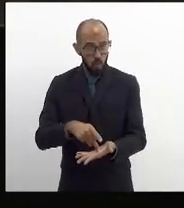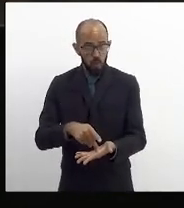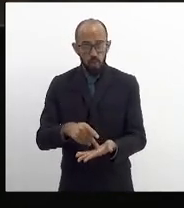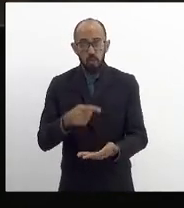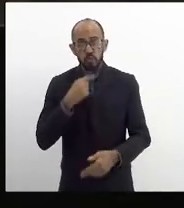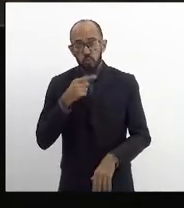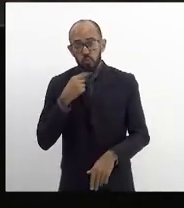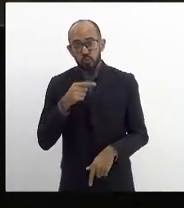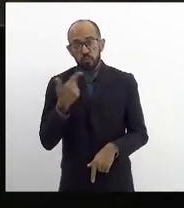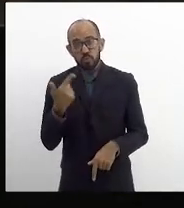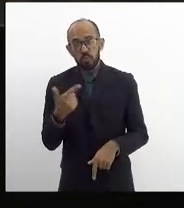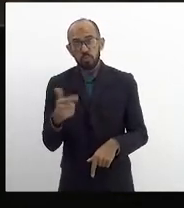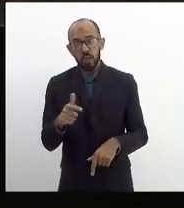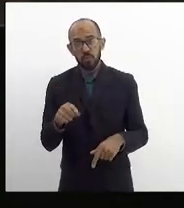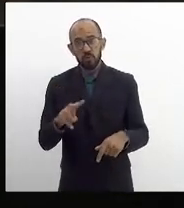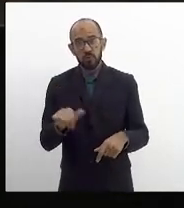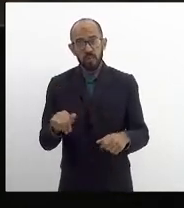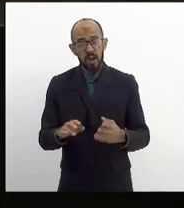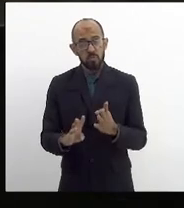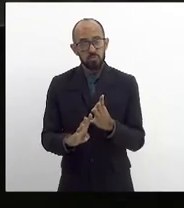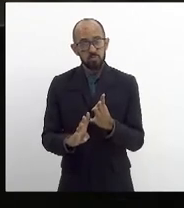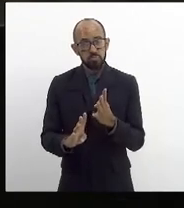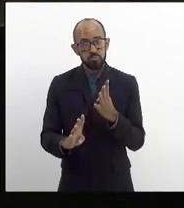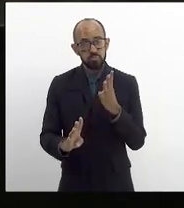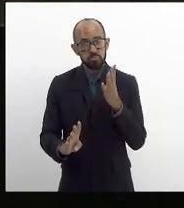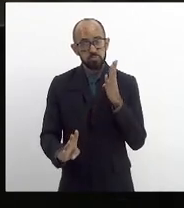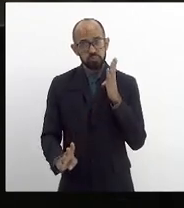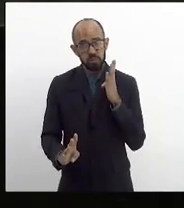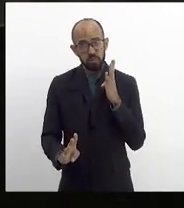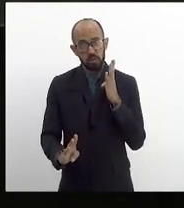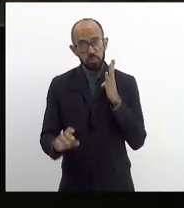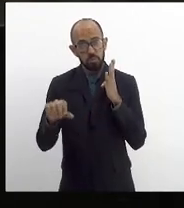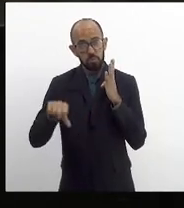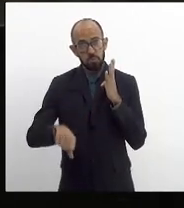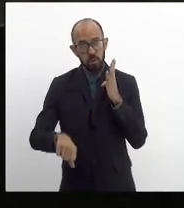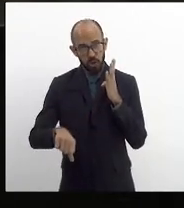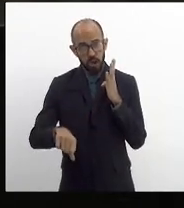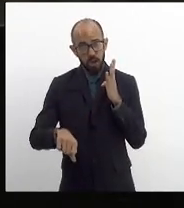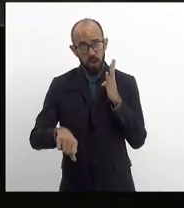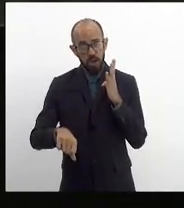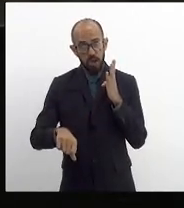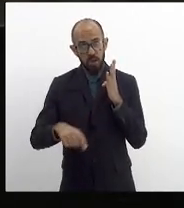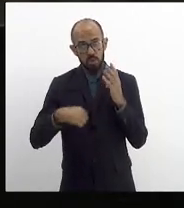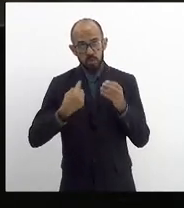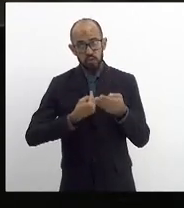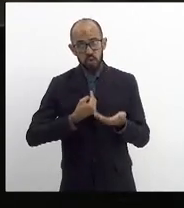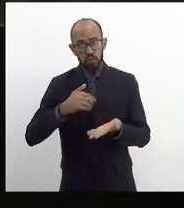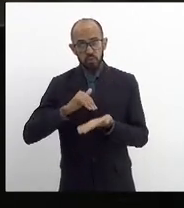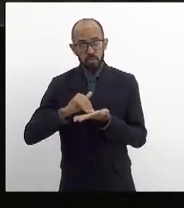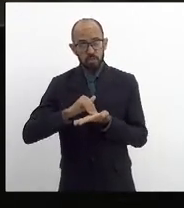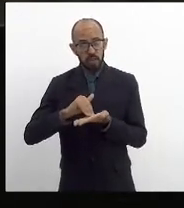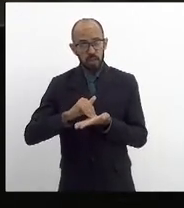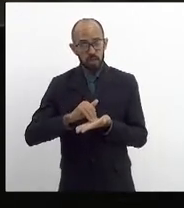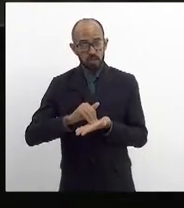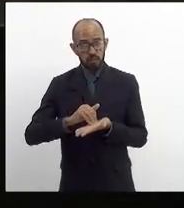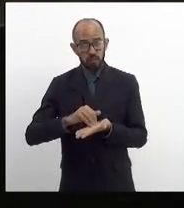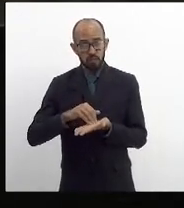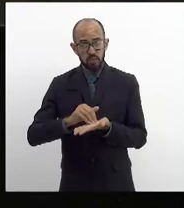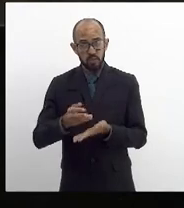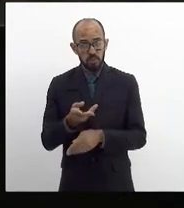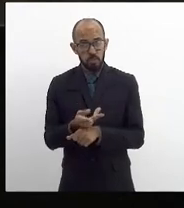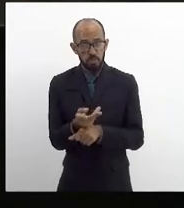dúvida que vai aumentar a fila do Sistema Único de Saúde os nossos gabinetes continuarão sendo